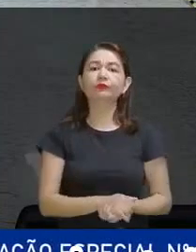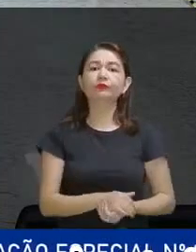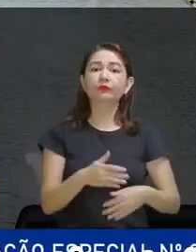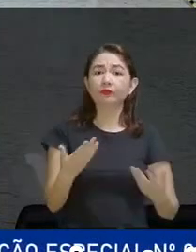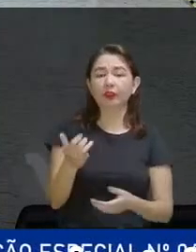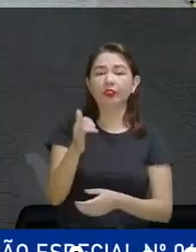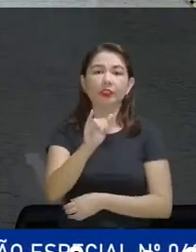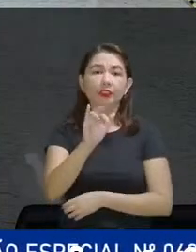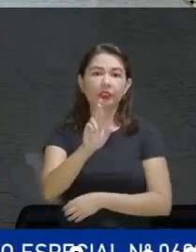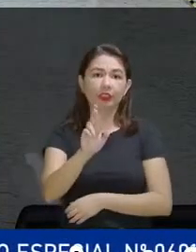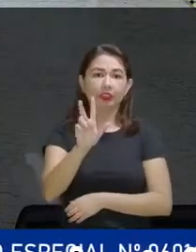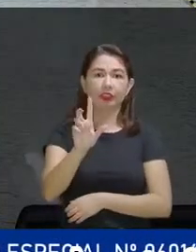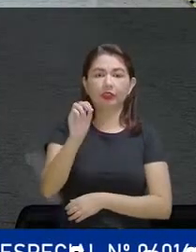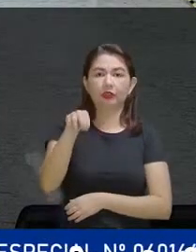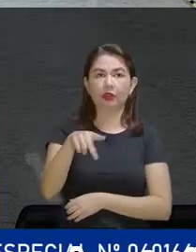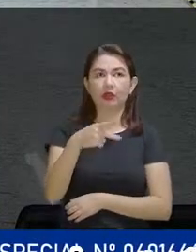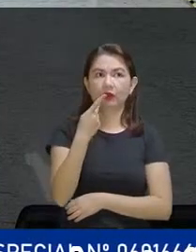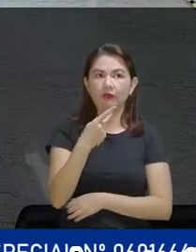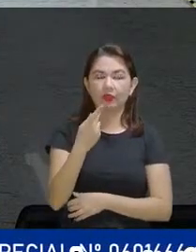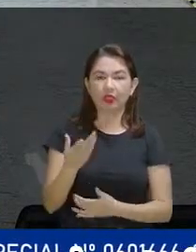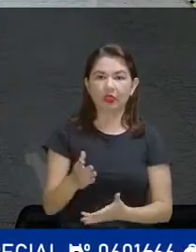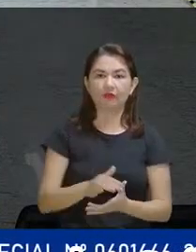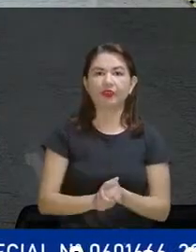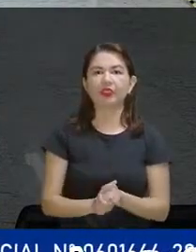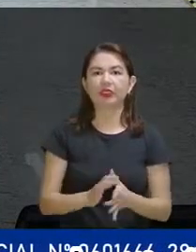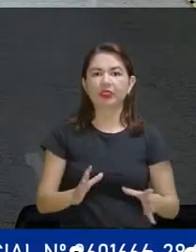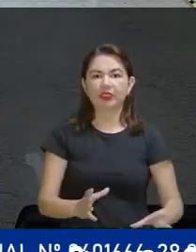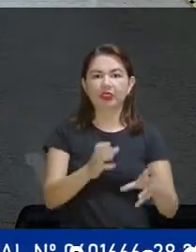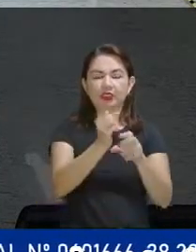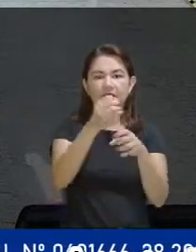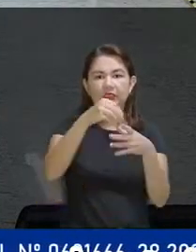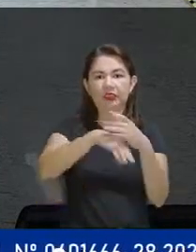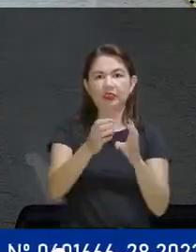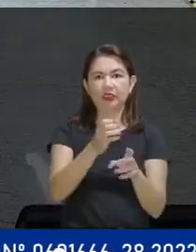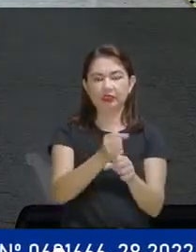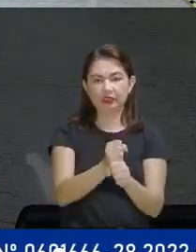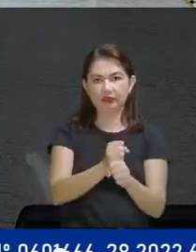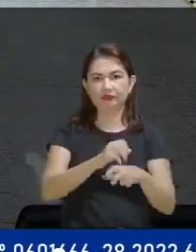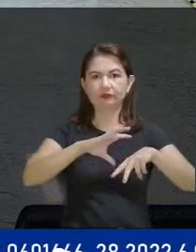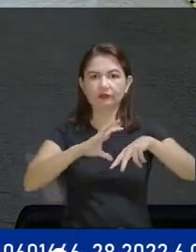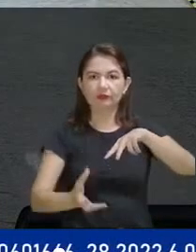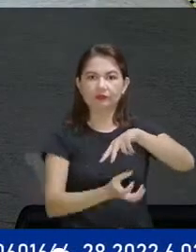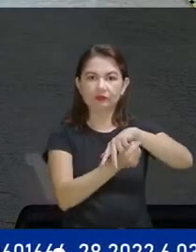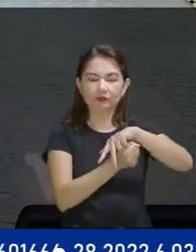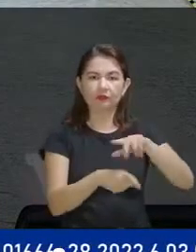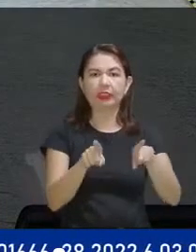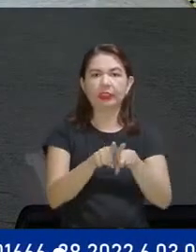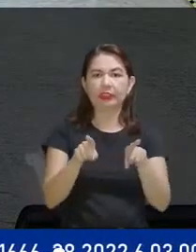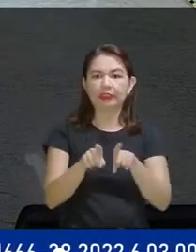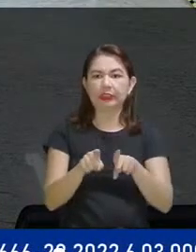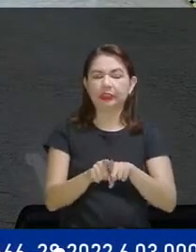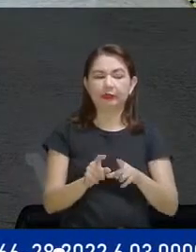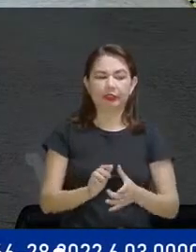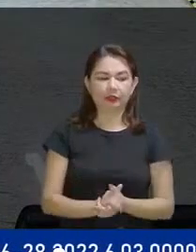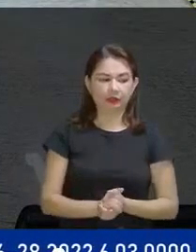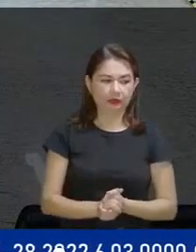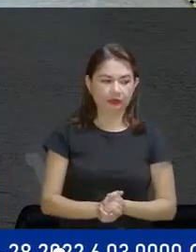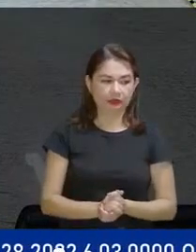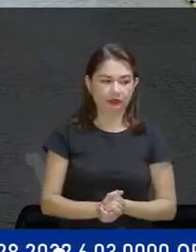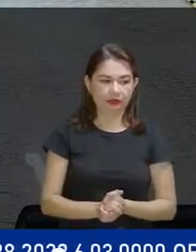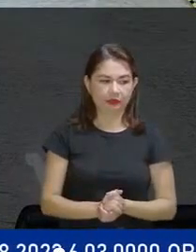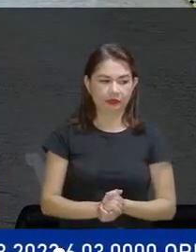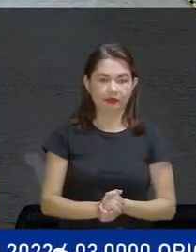que Irlon insinuava que as cestas básicas se destinavam à captação de sufrágio e aos fatos narrados nesses autos,